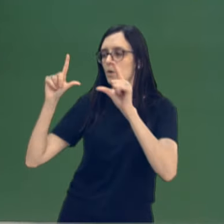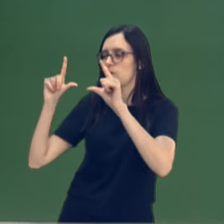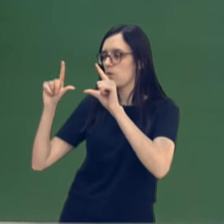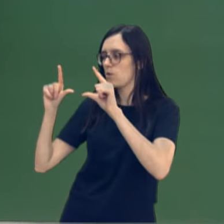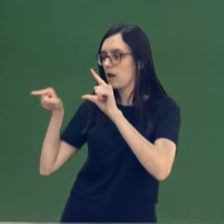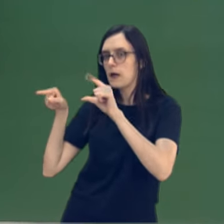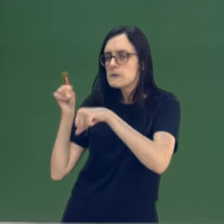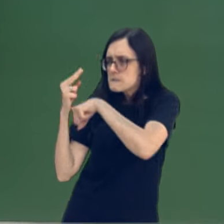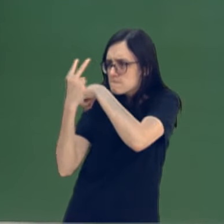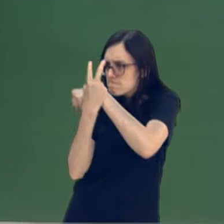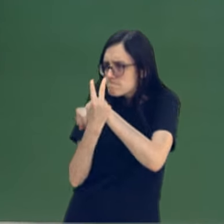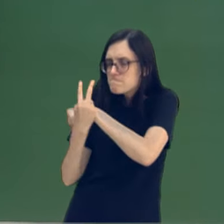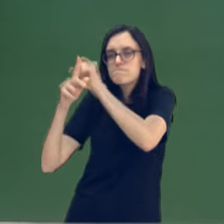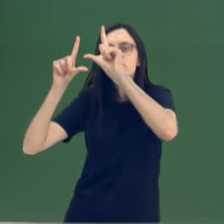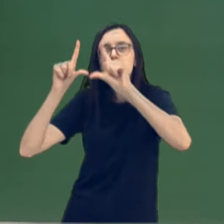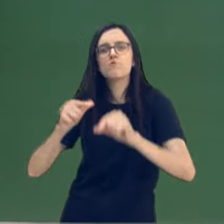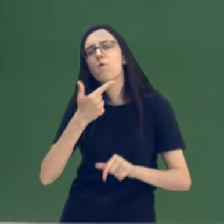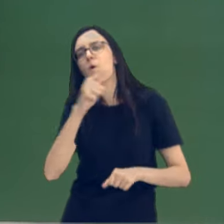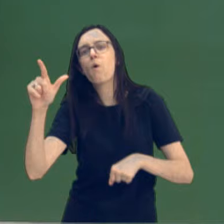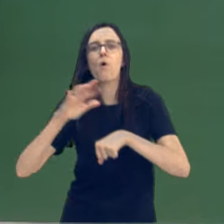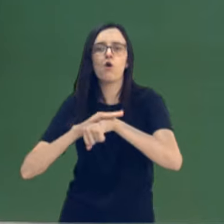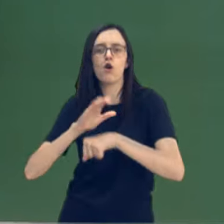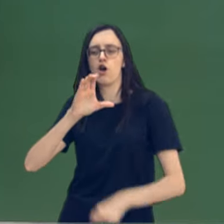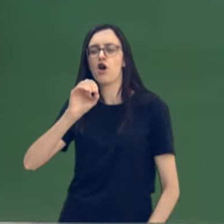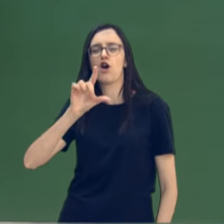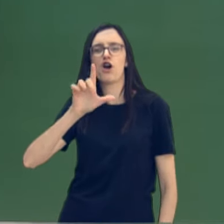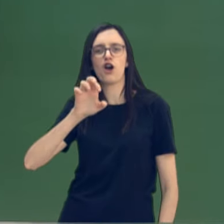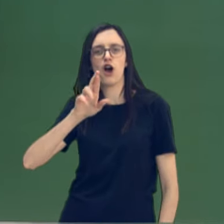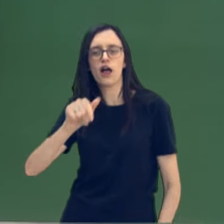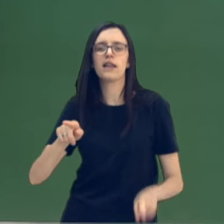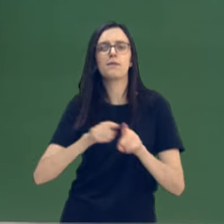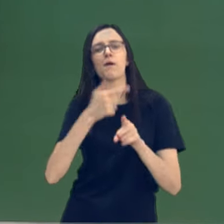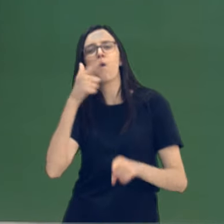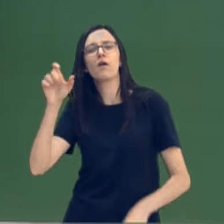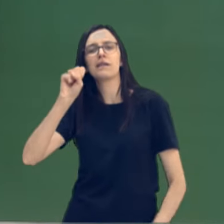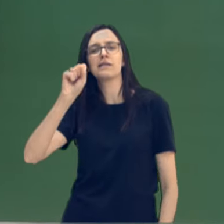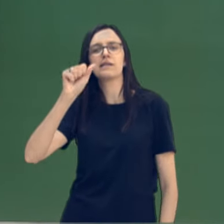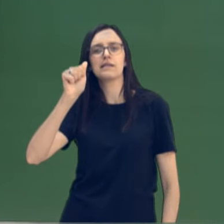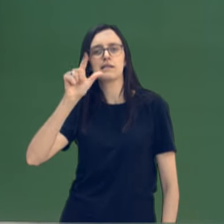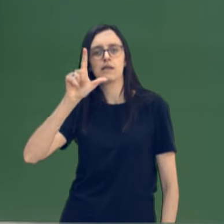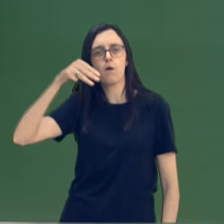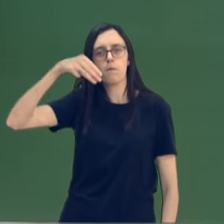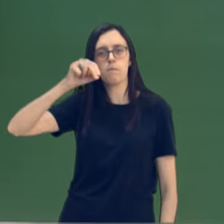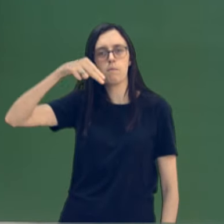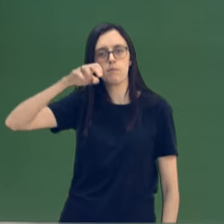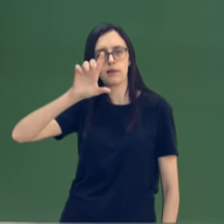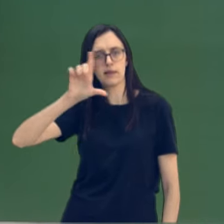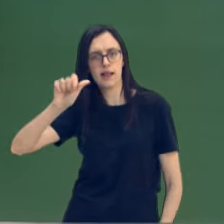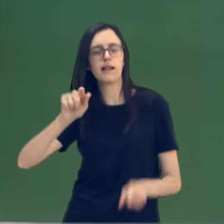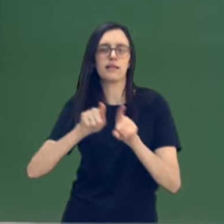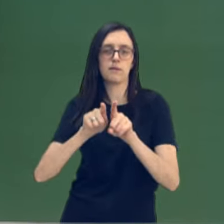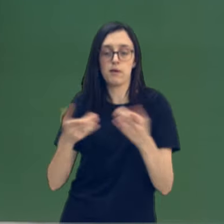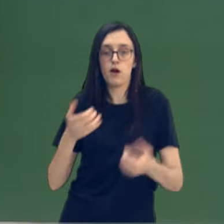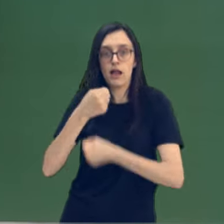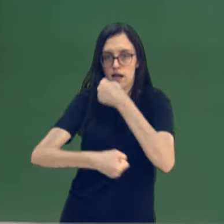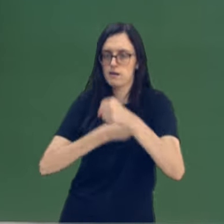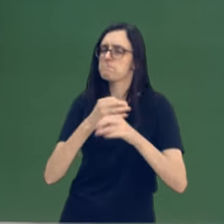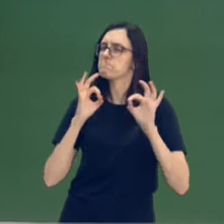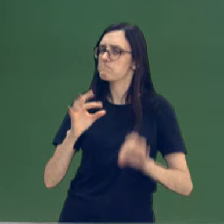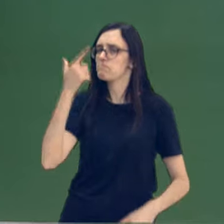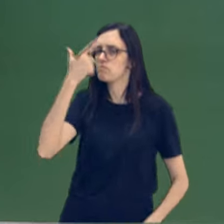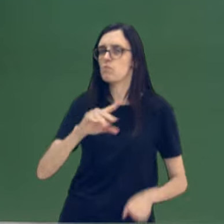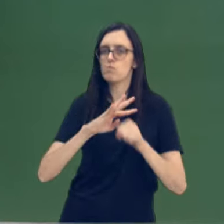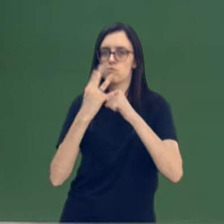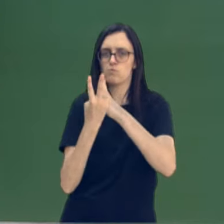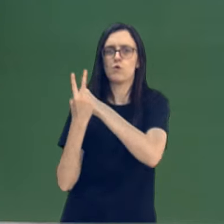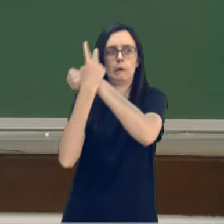outras doenças, né? Cólera, salmonela e inclusive rotavírus. E com certeza esse ano a gente vai ter isso de novo.